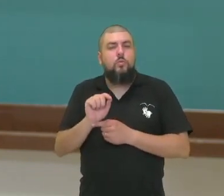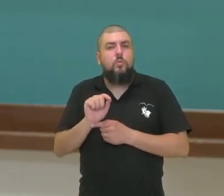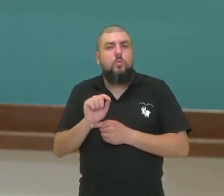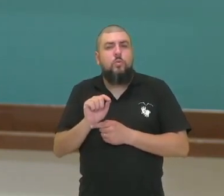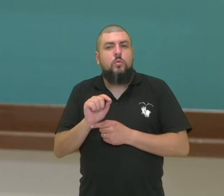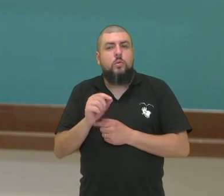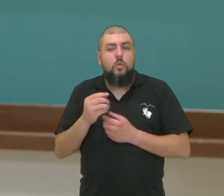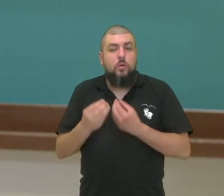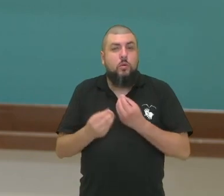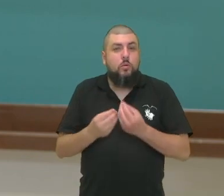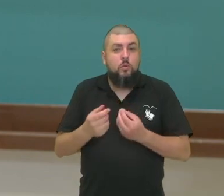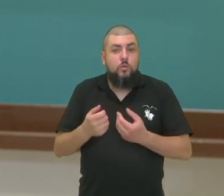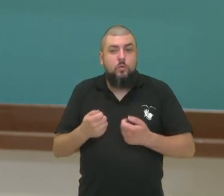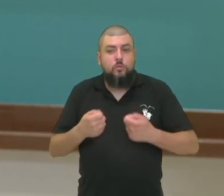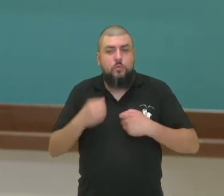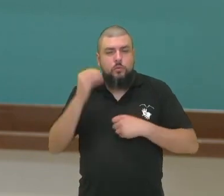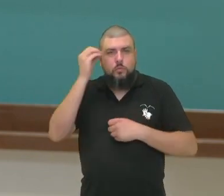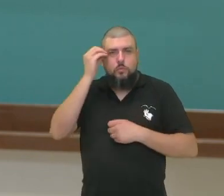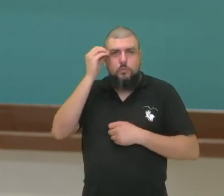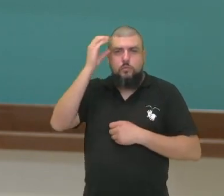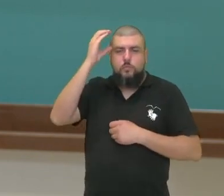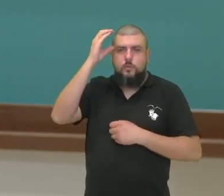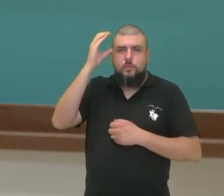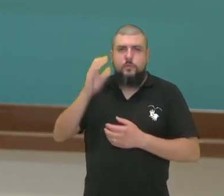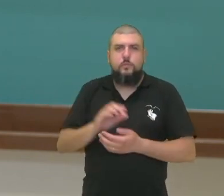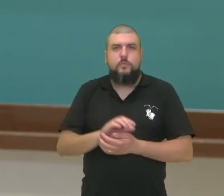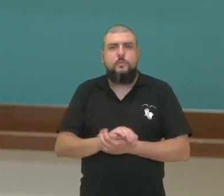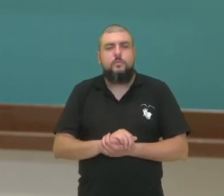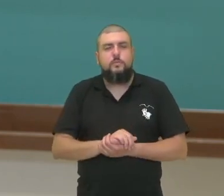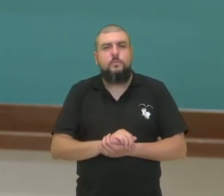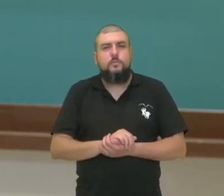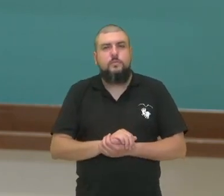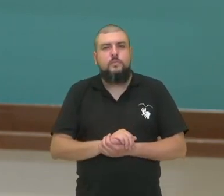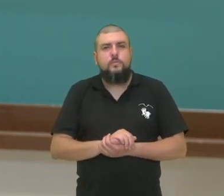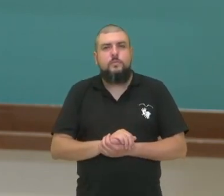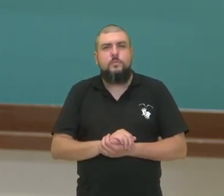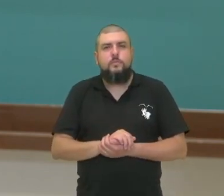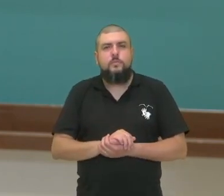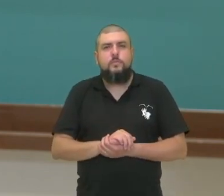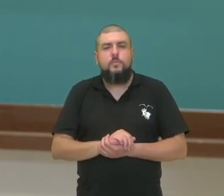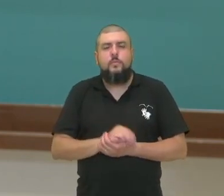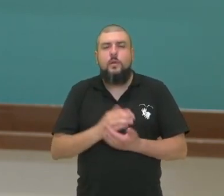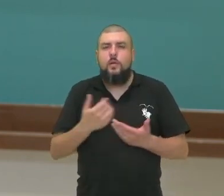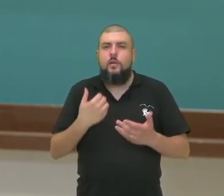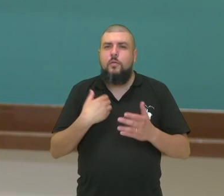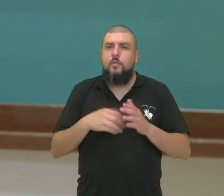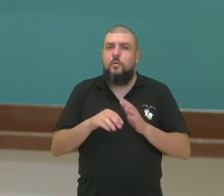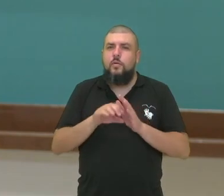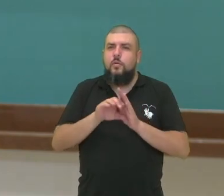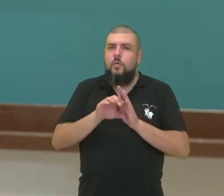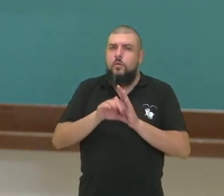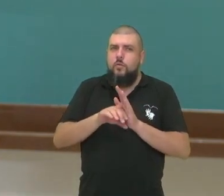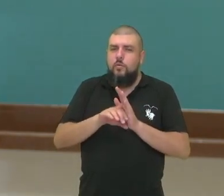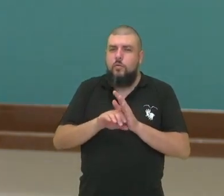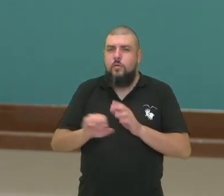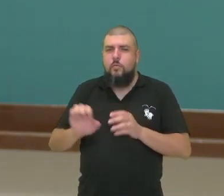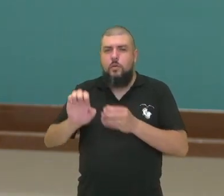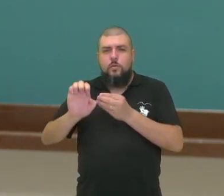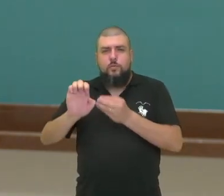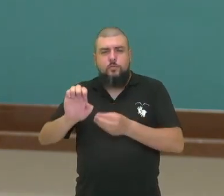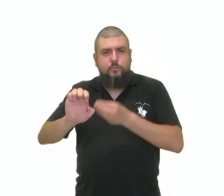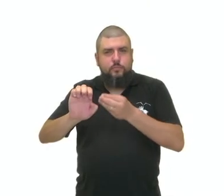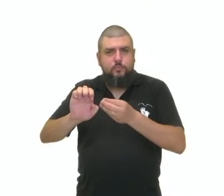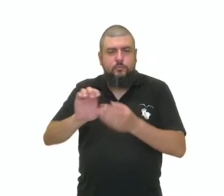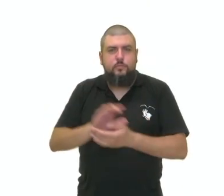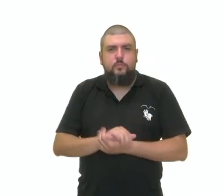o conhecimento, certo? Então, falamos um pouquinho aí sobre o conceito de empirismo. Vamos para a nossa